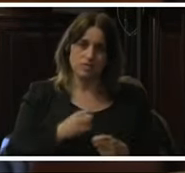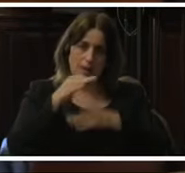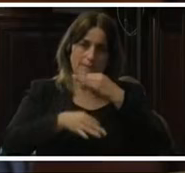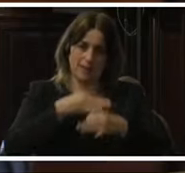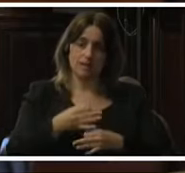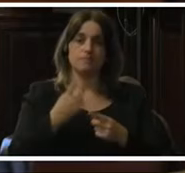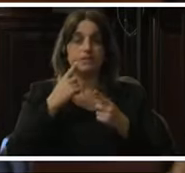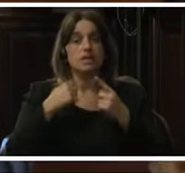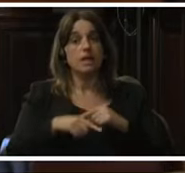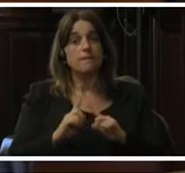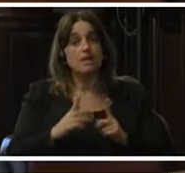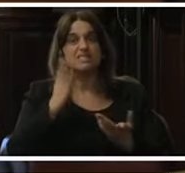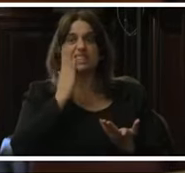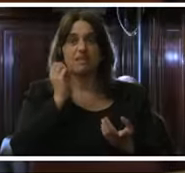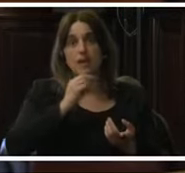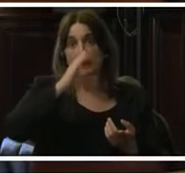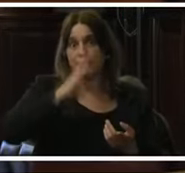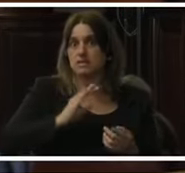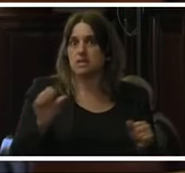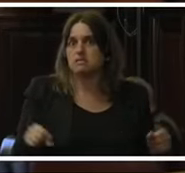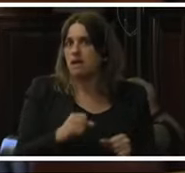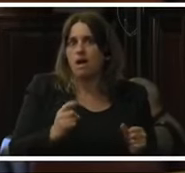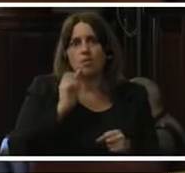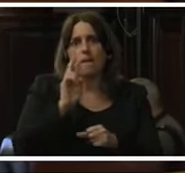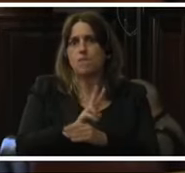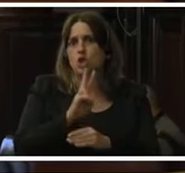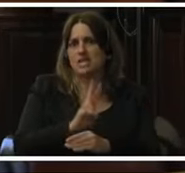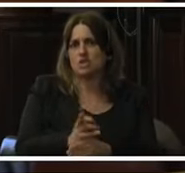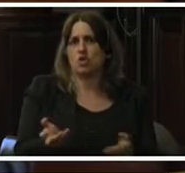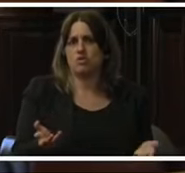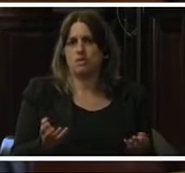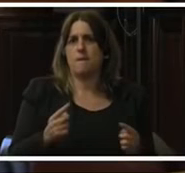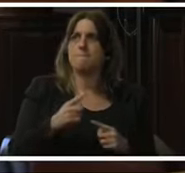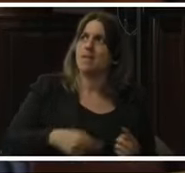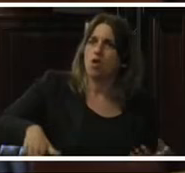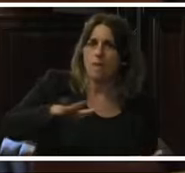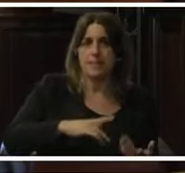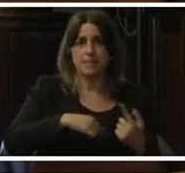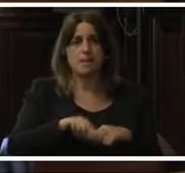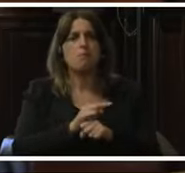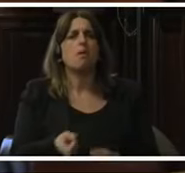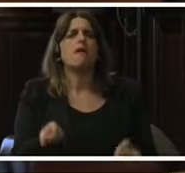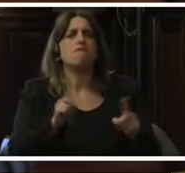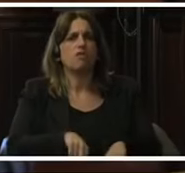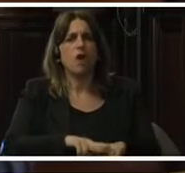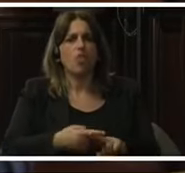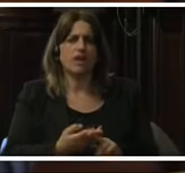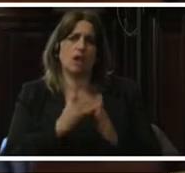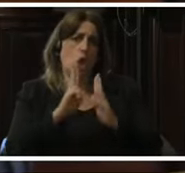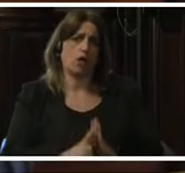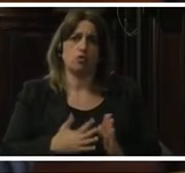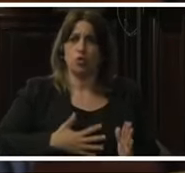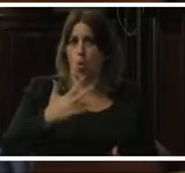região se estabelece uma base de proteção etno-ambiental eles se recompõem a os recursos humanos e financeiros necessários